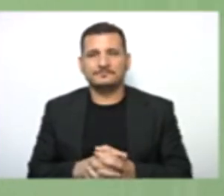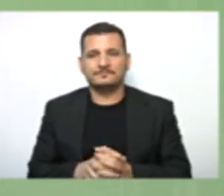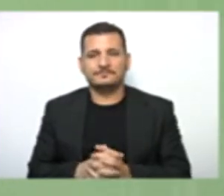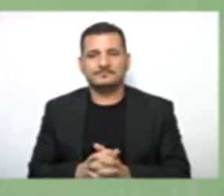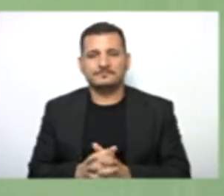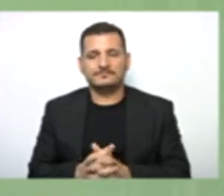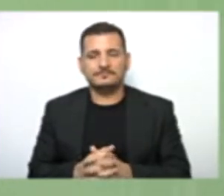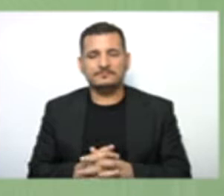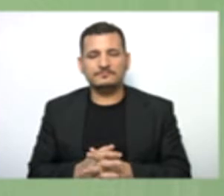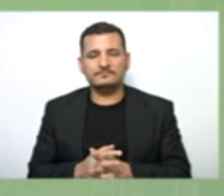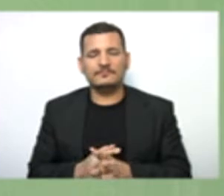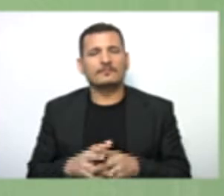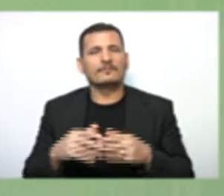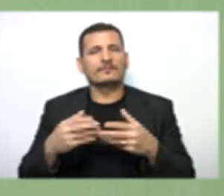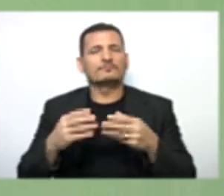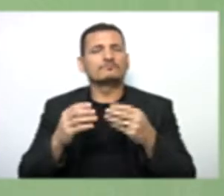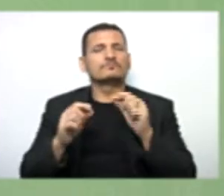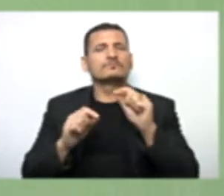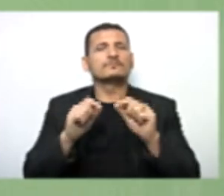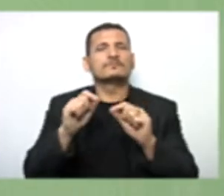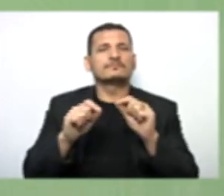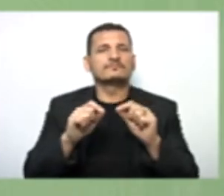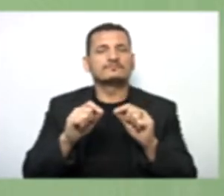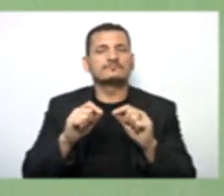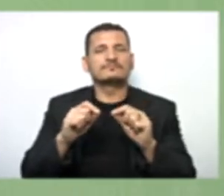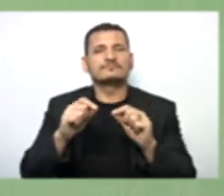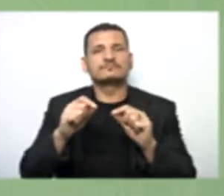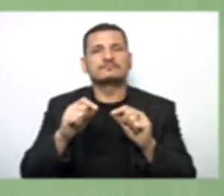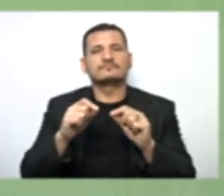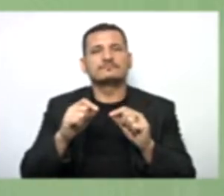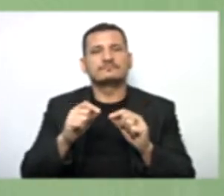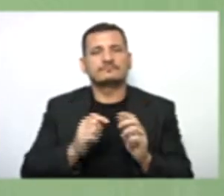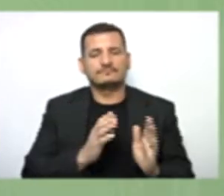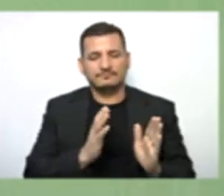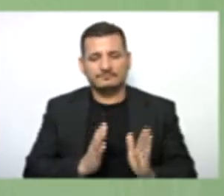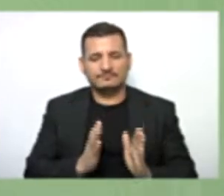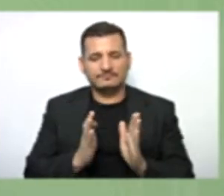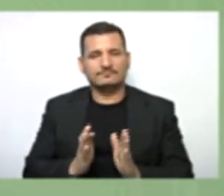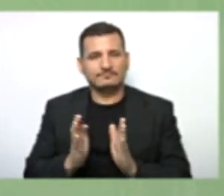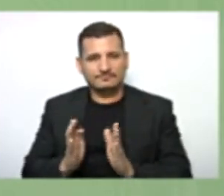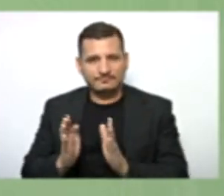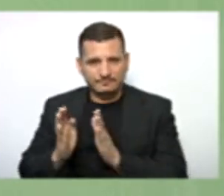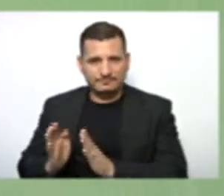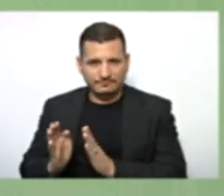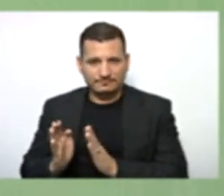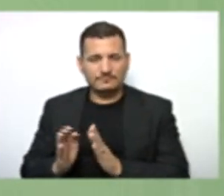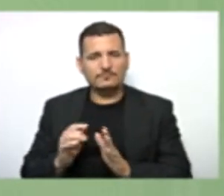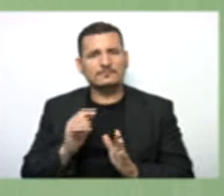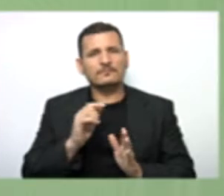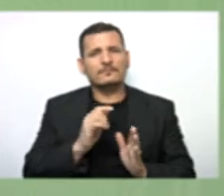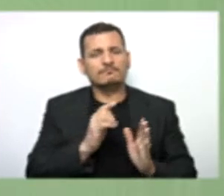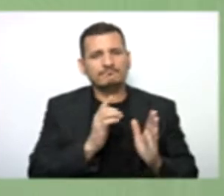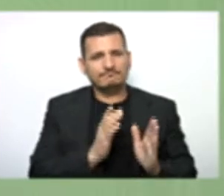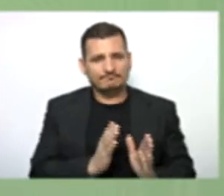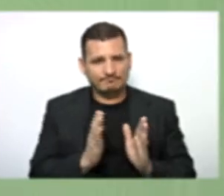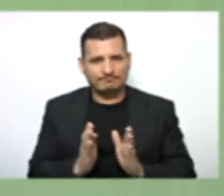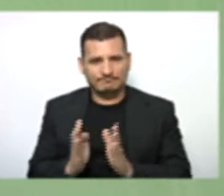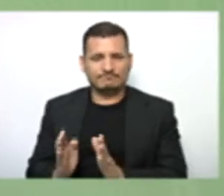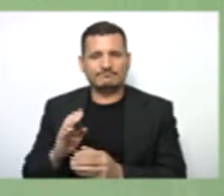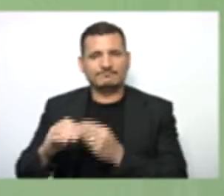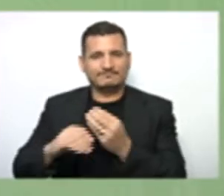Então, quando a gente fala o que é um processo, vamos lá à definição. O processo, ele é